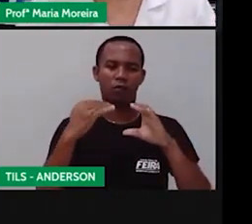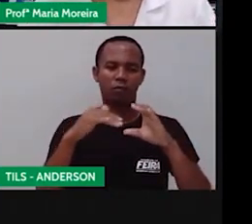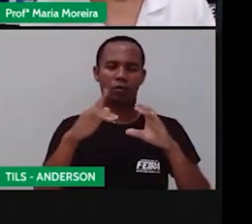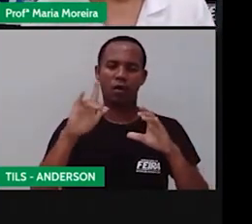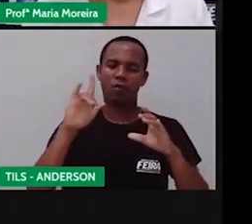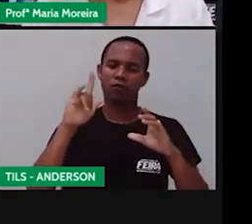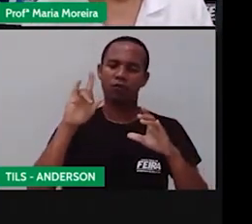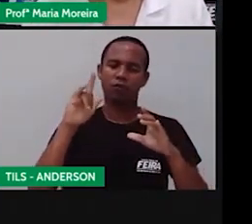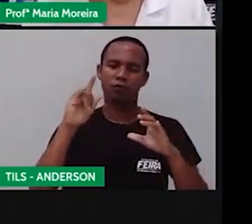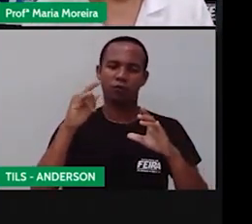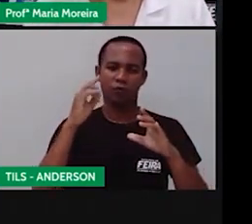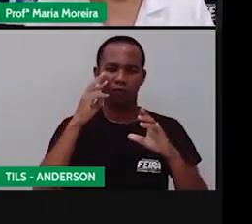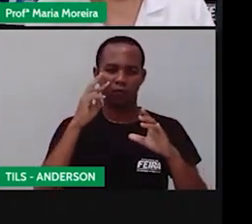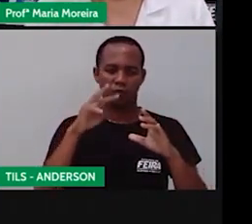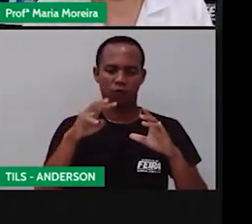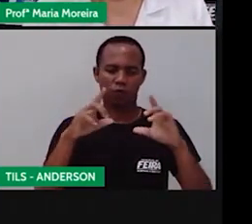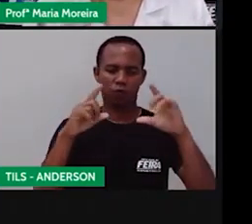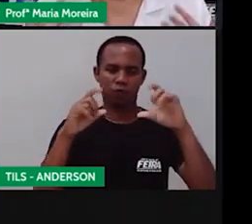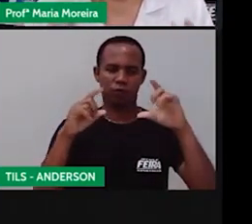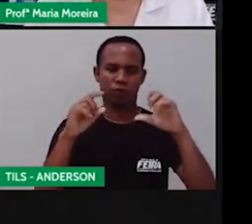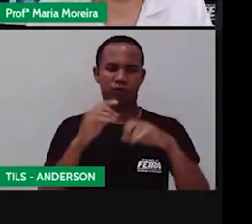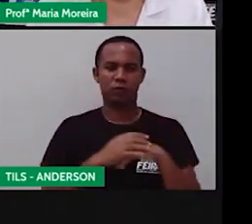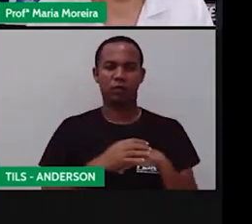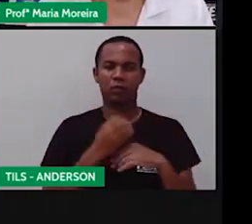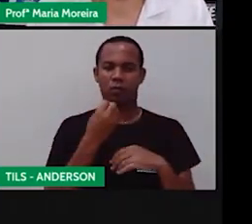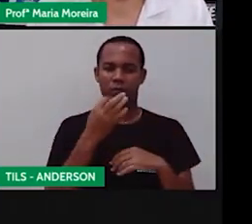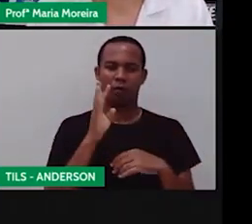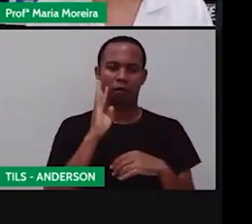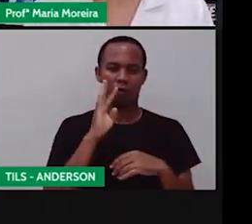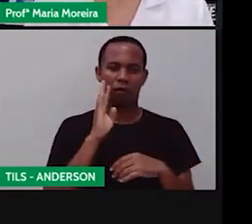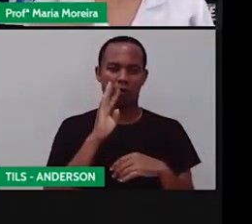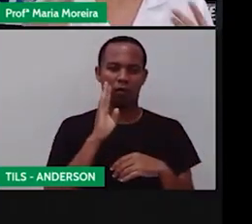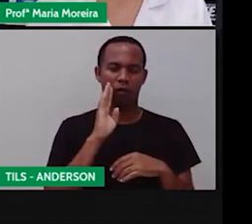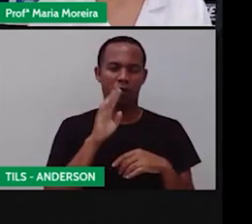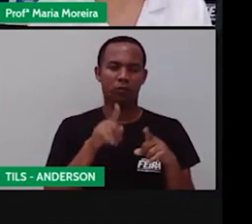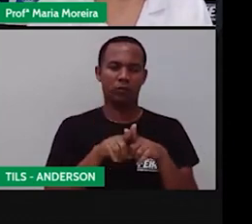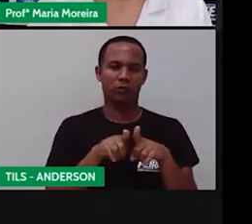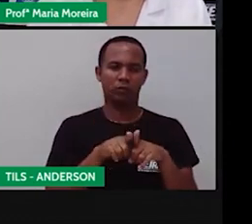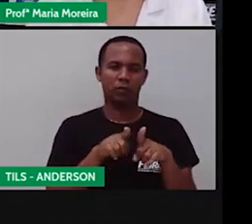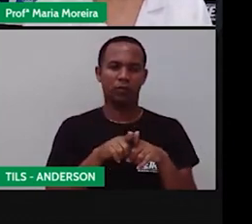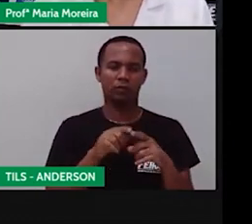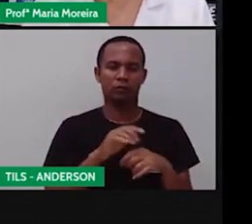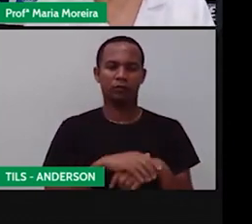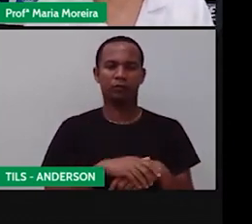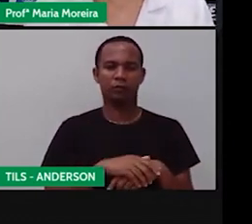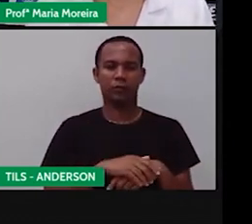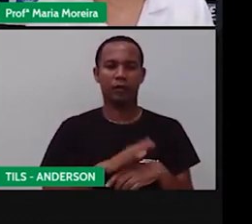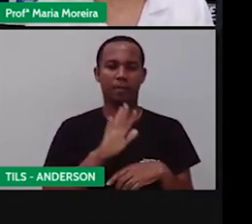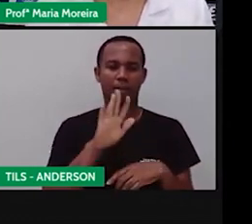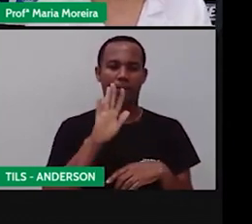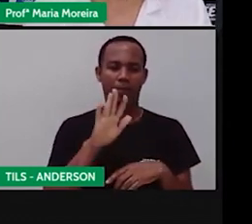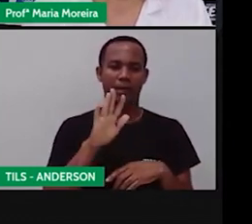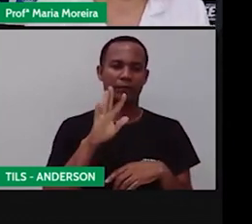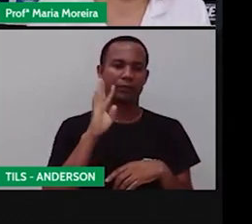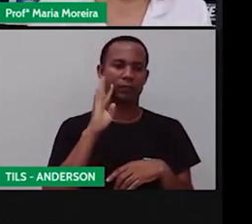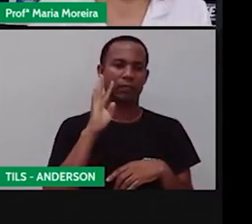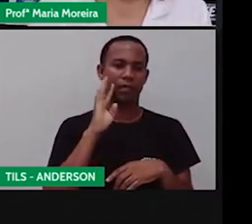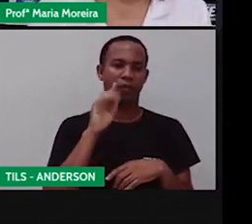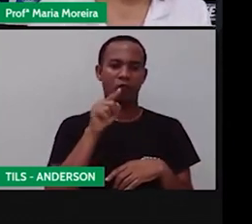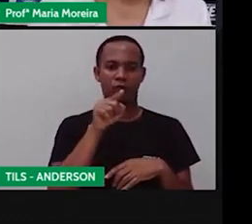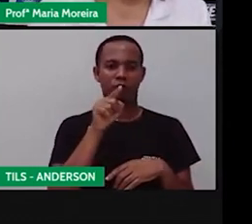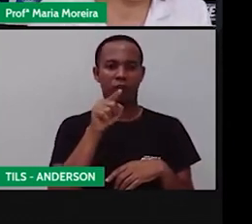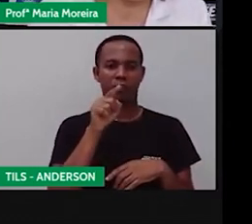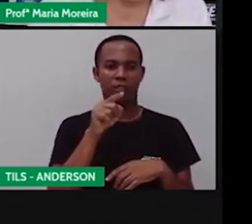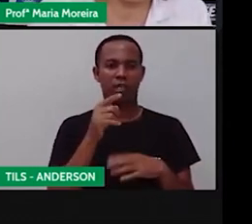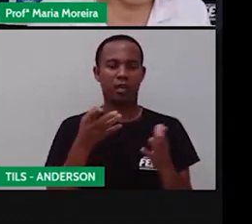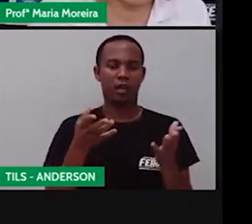gente já está recebendo algumas imagens de vocês assistindo as nossas aulas, né? Fazendo as nossas atividades. Mas que tal você agora ser o